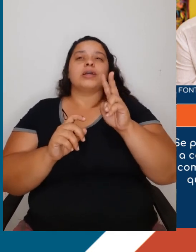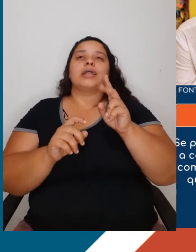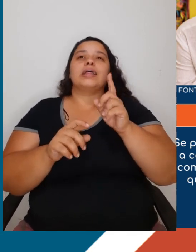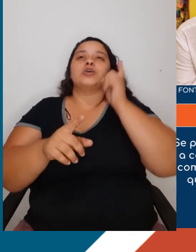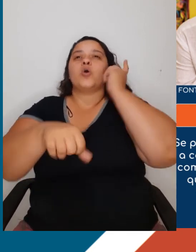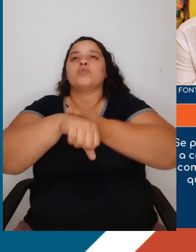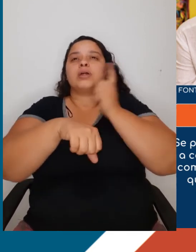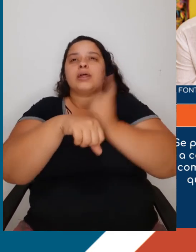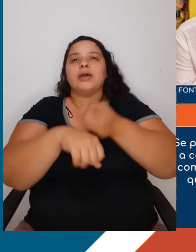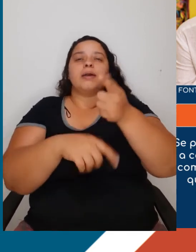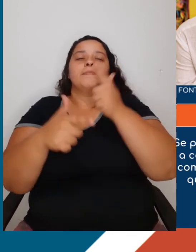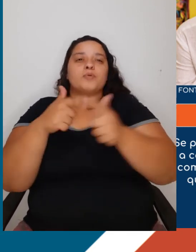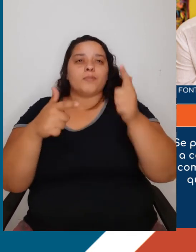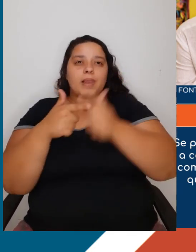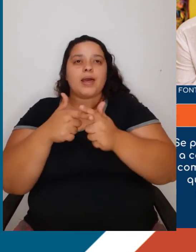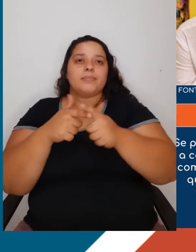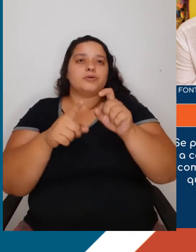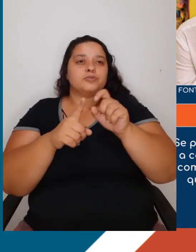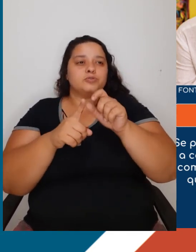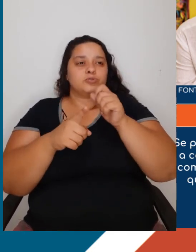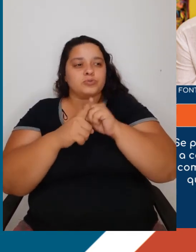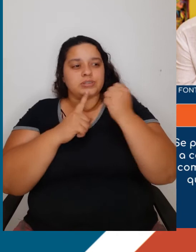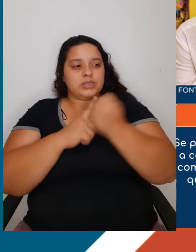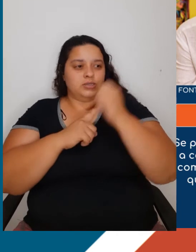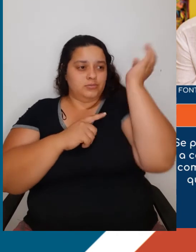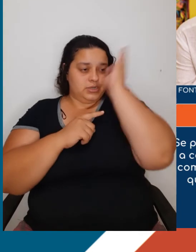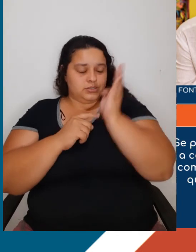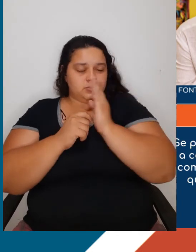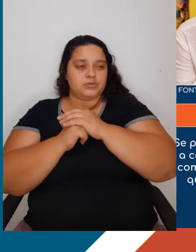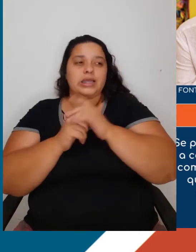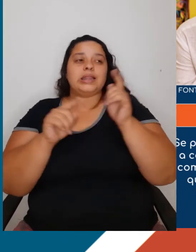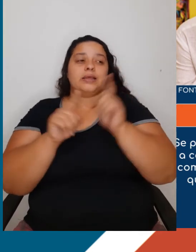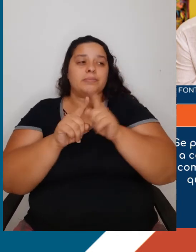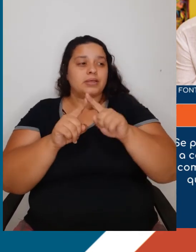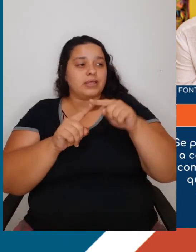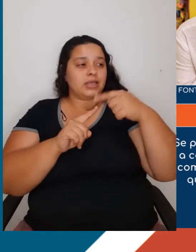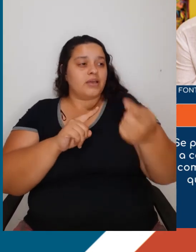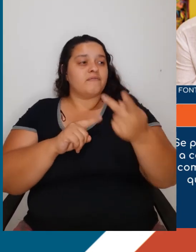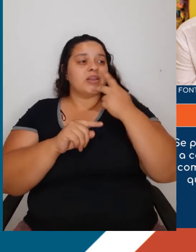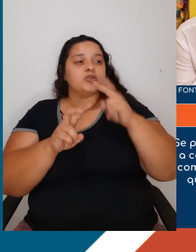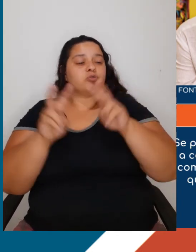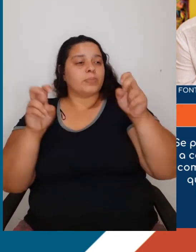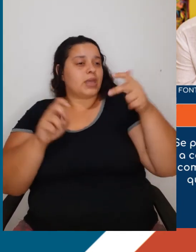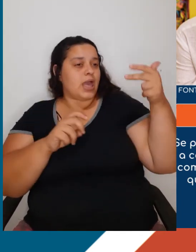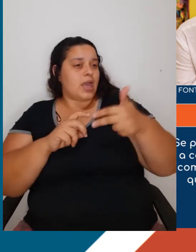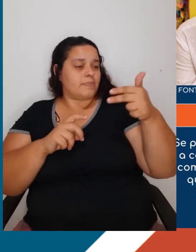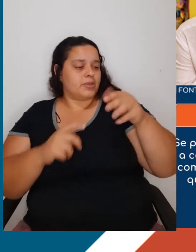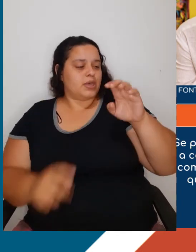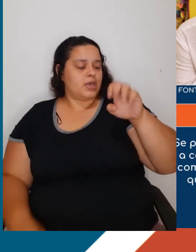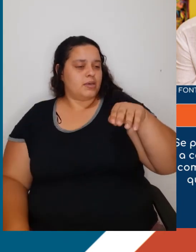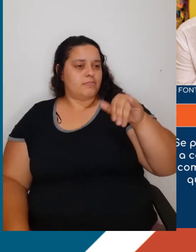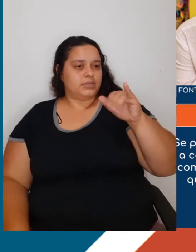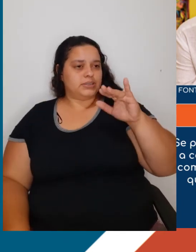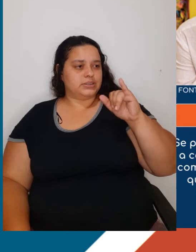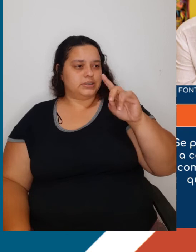problemáticas da sociedade brasileira. A fim de exemplificar a força desse movimento, falaremos a seguir sobre o rap de Emicida, com uma